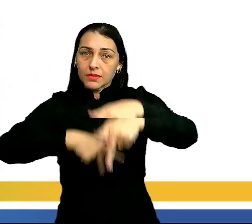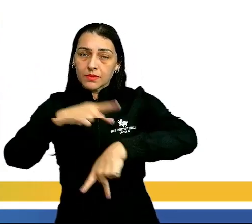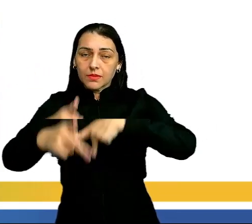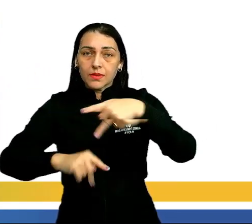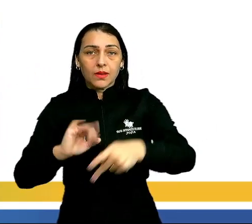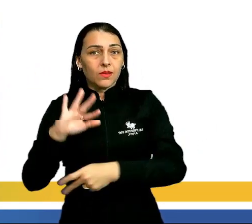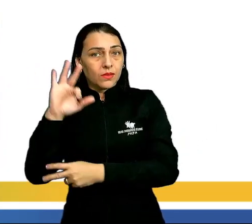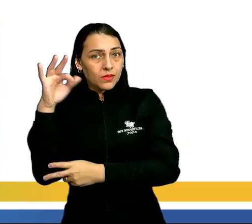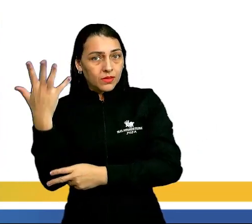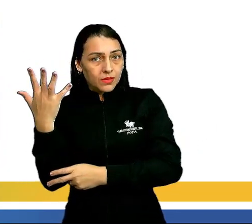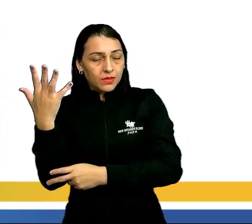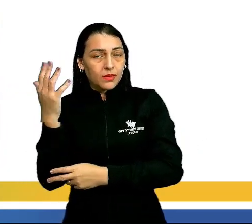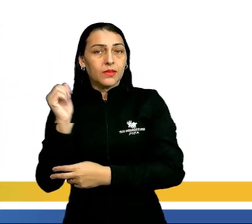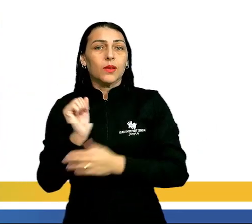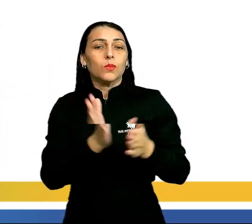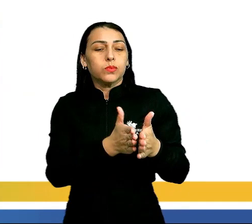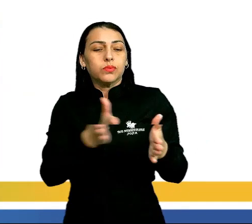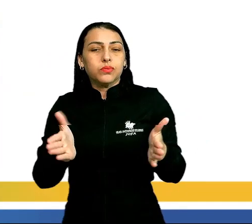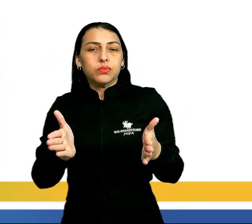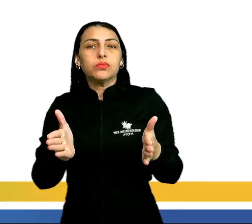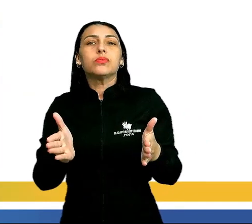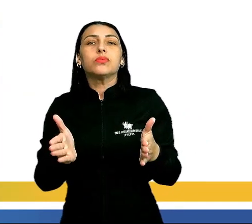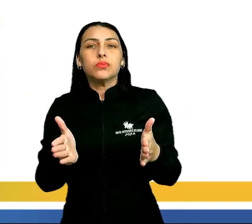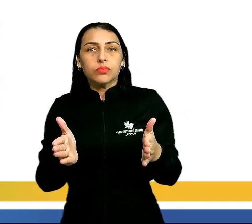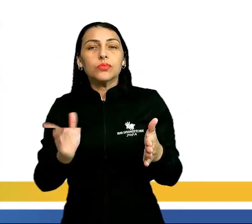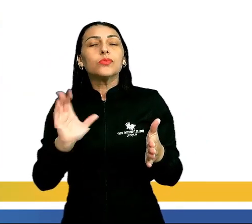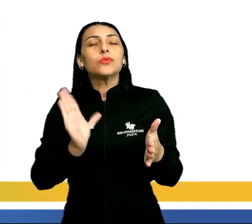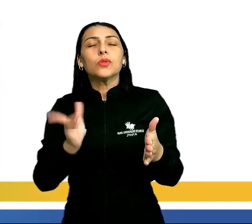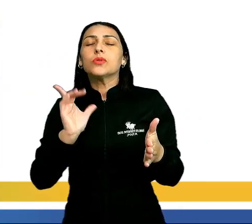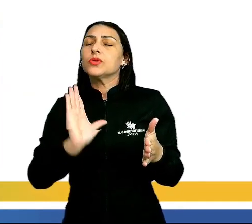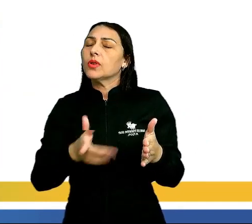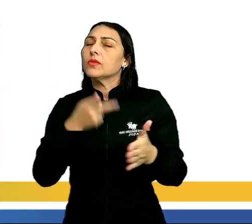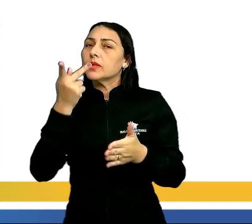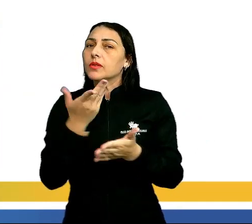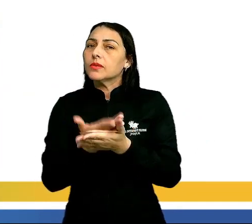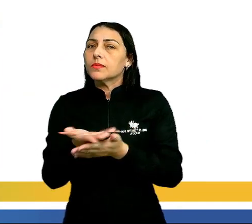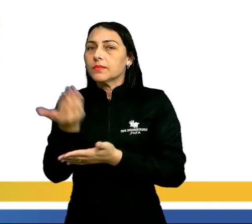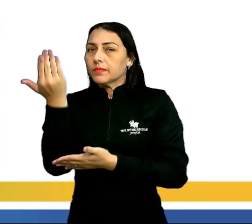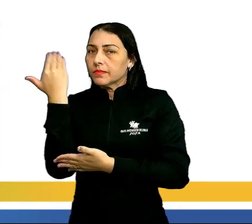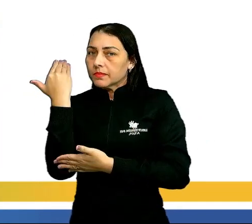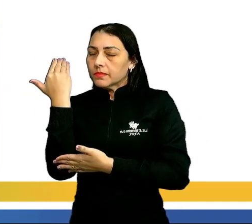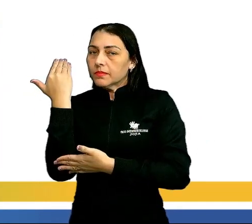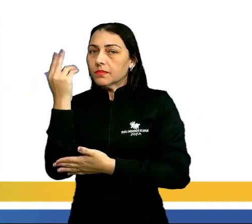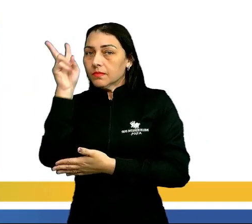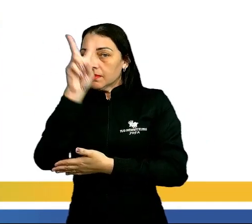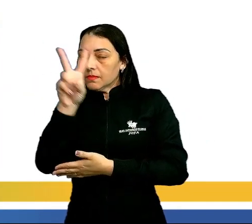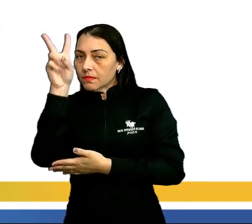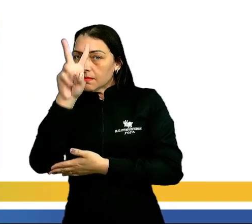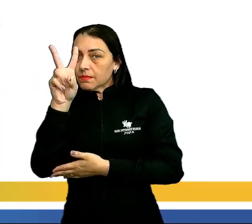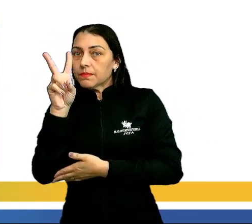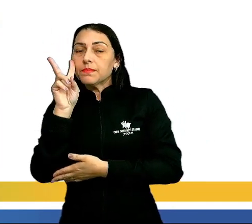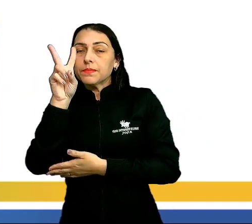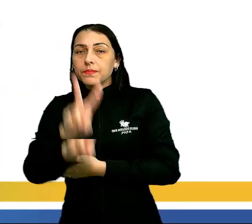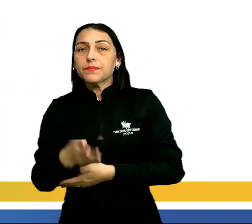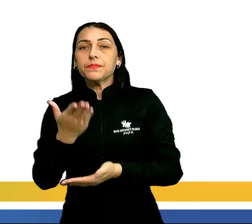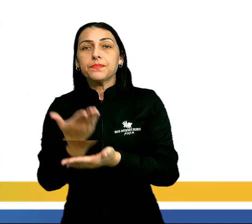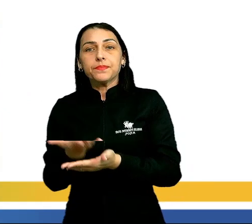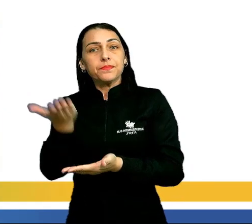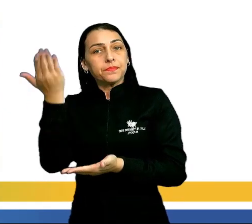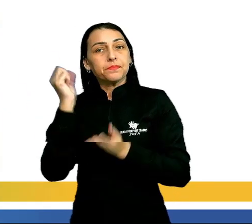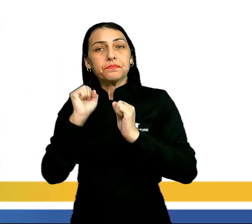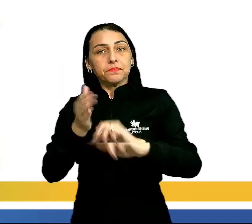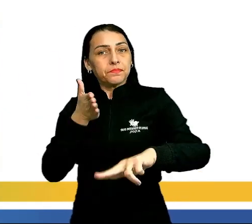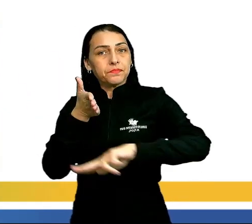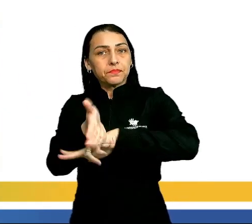que vem ocorrendo ao longo do tempo e que nós já falamos na aula anterior. Lembrando que para rever a aula anterior, vocês